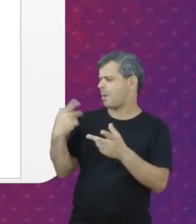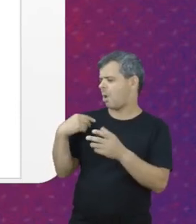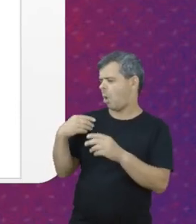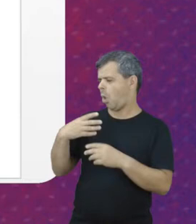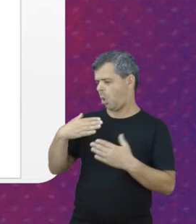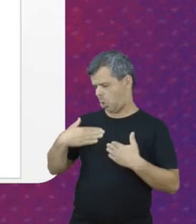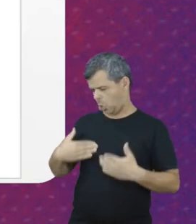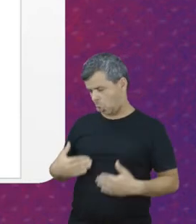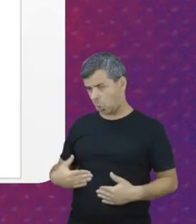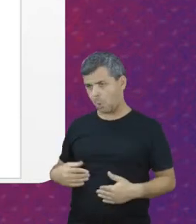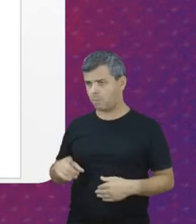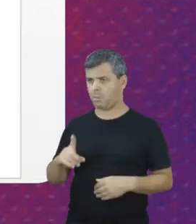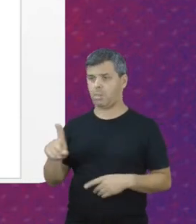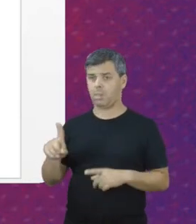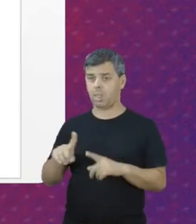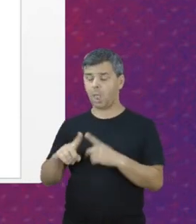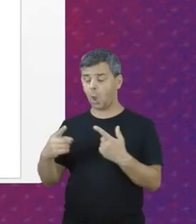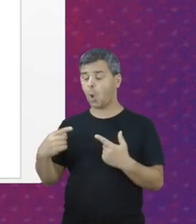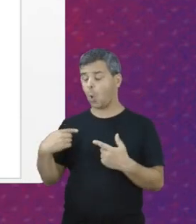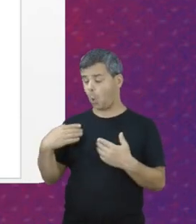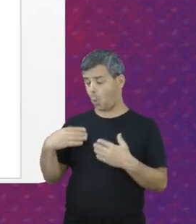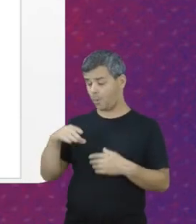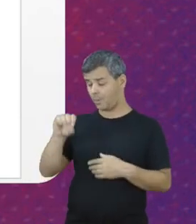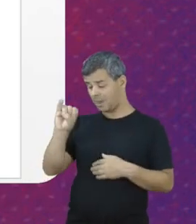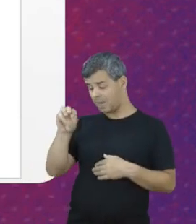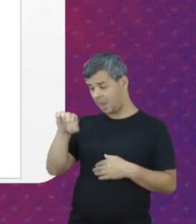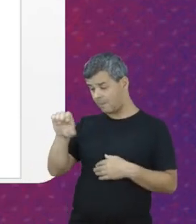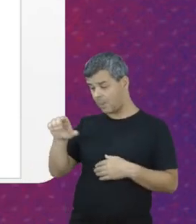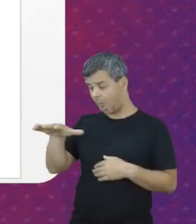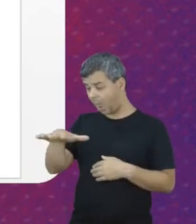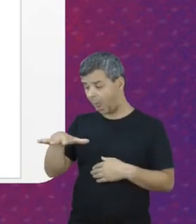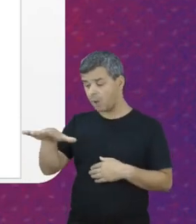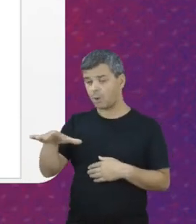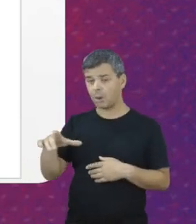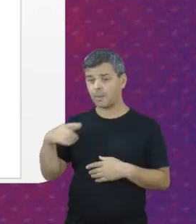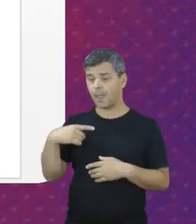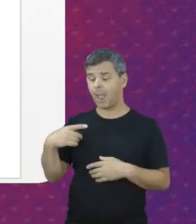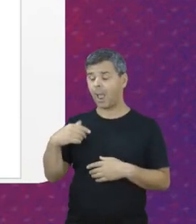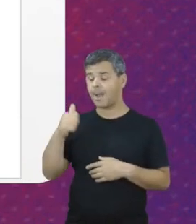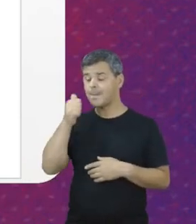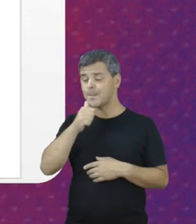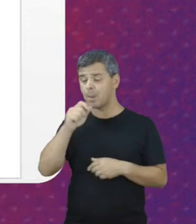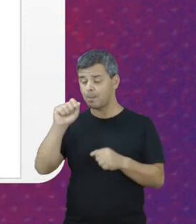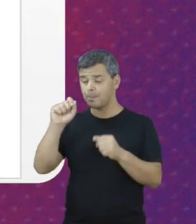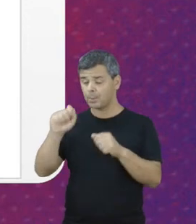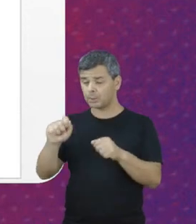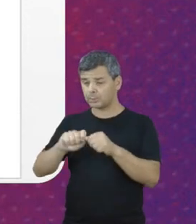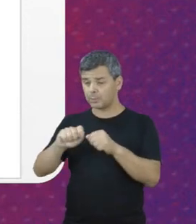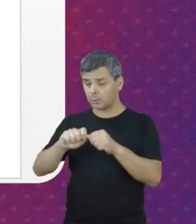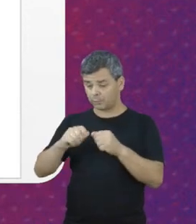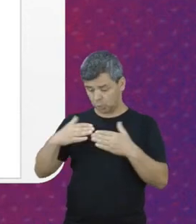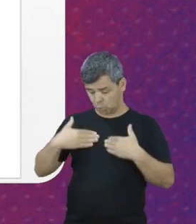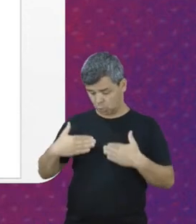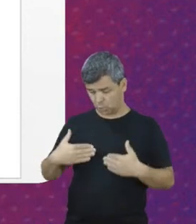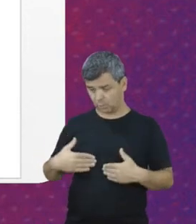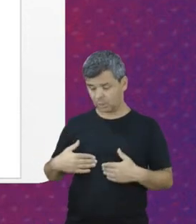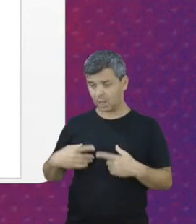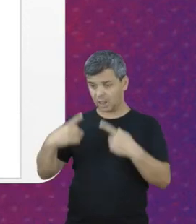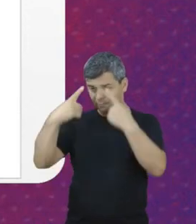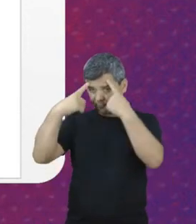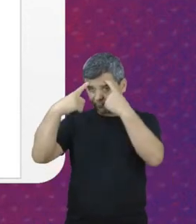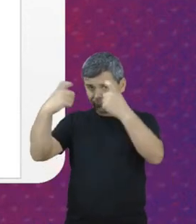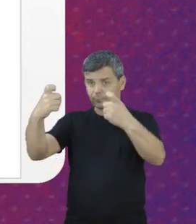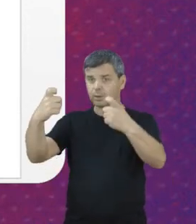não é somente isso. O IML também é um local, um espaço em que as mulheres podem realizar o exame de corpo de delito em caso de